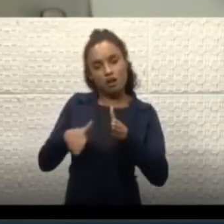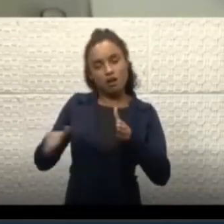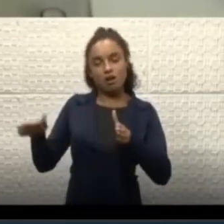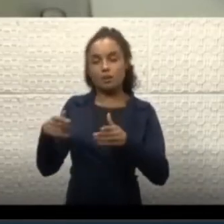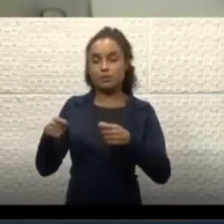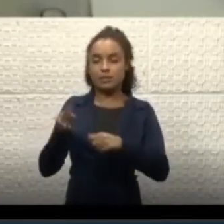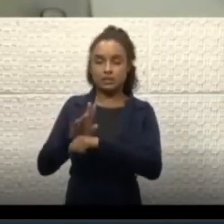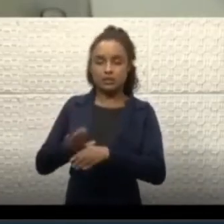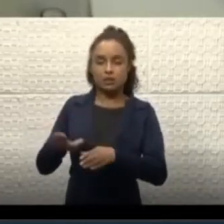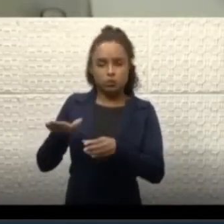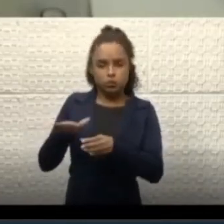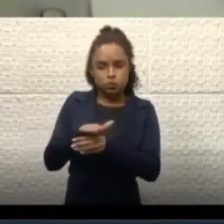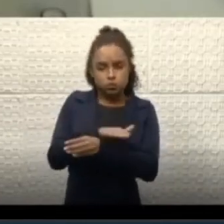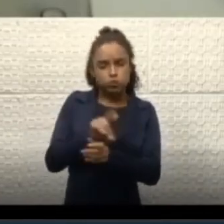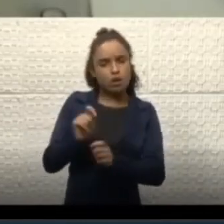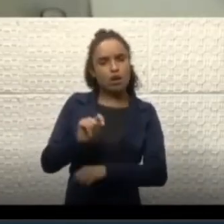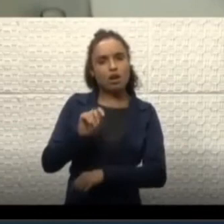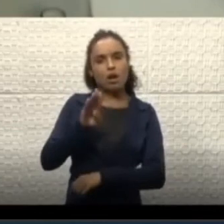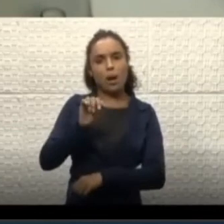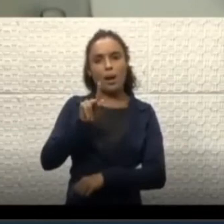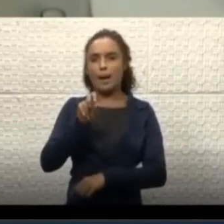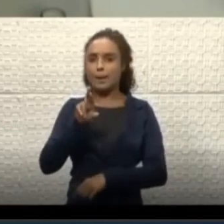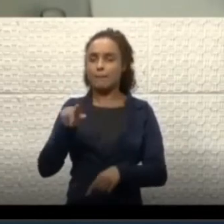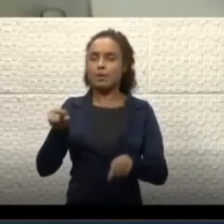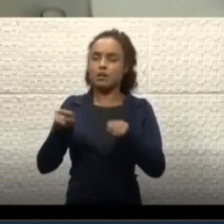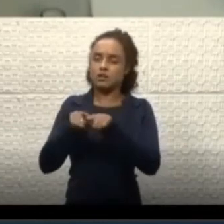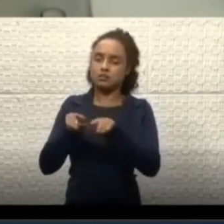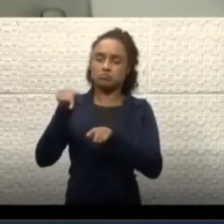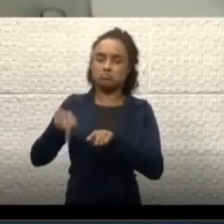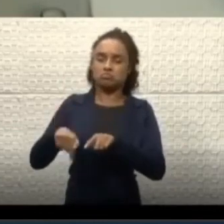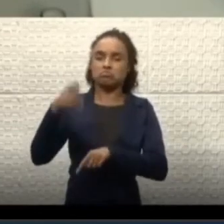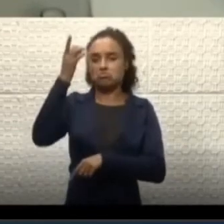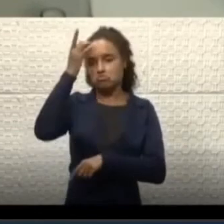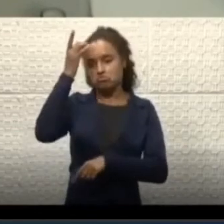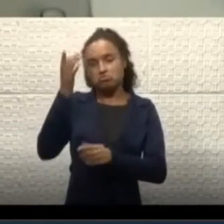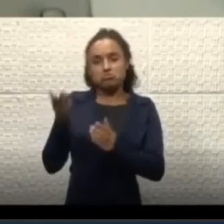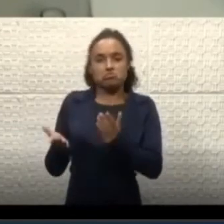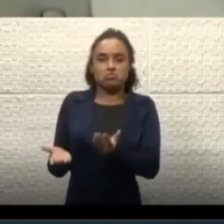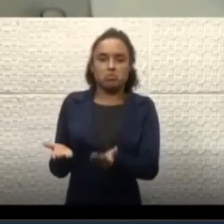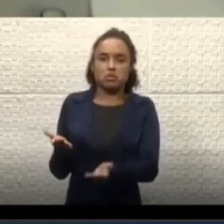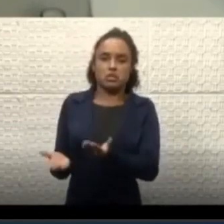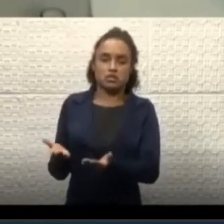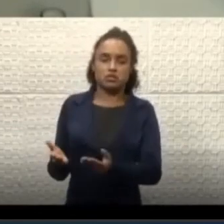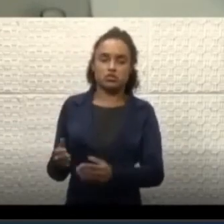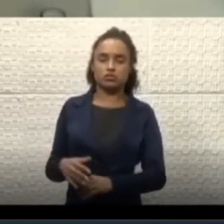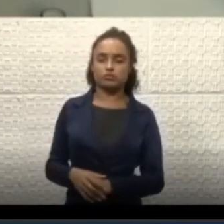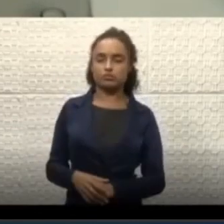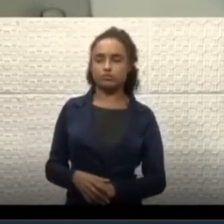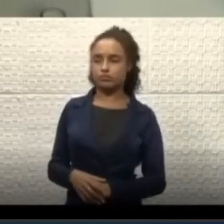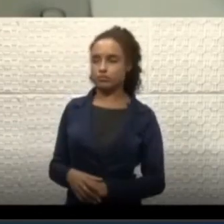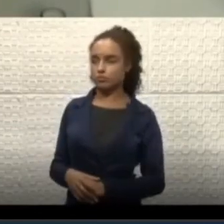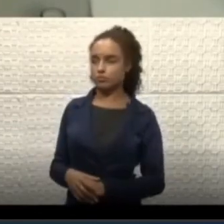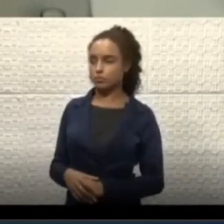que ser com muito cuidado. Pode utilizar o becker também, que vai facilitar a pesagem.